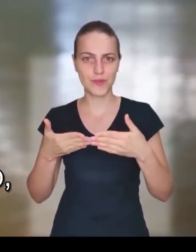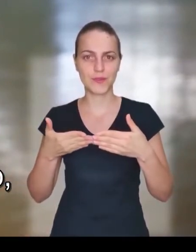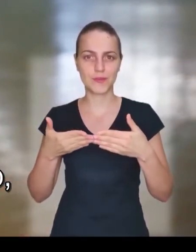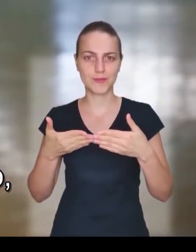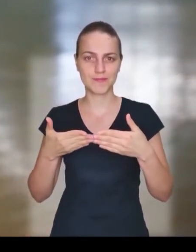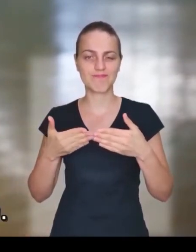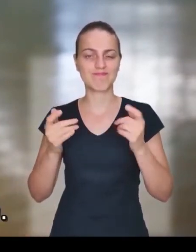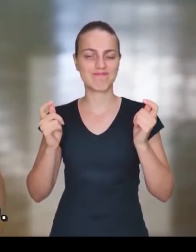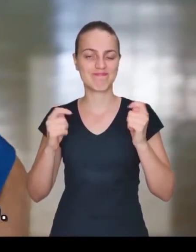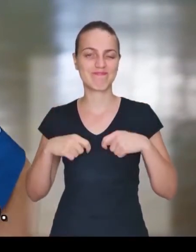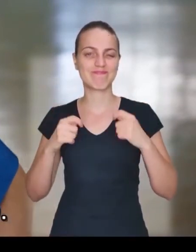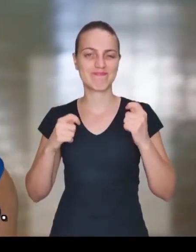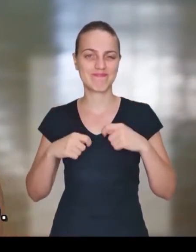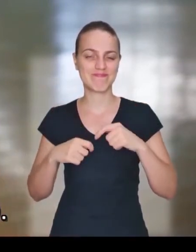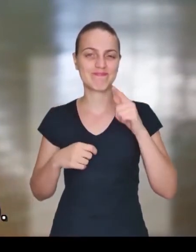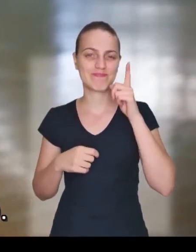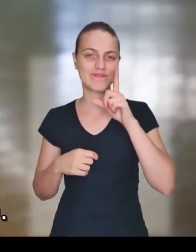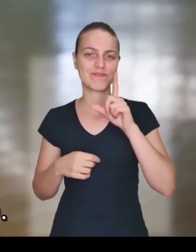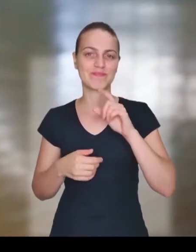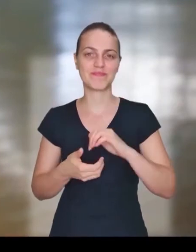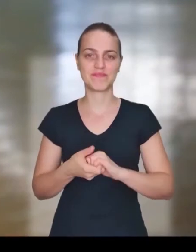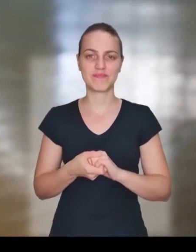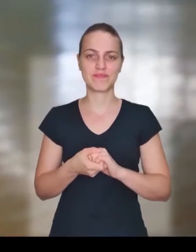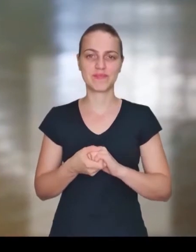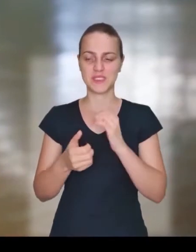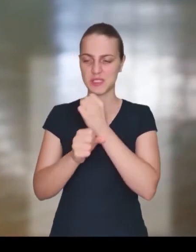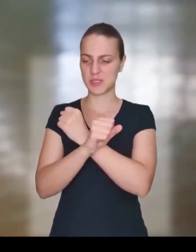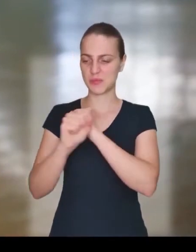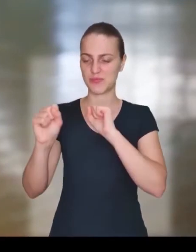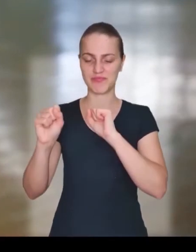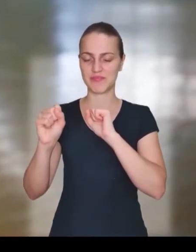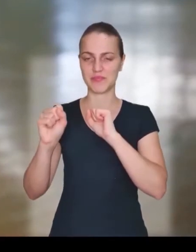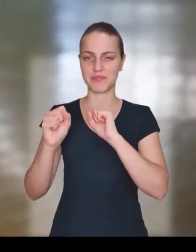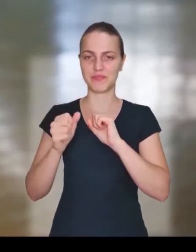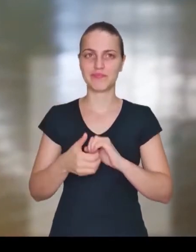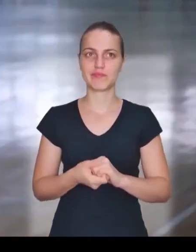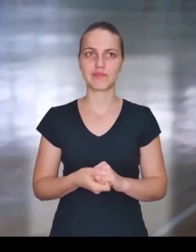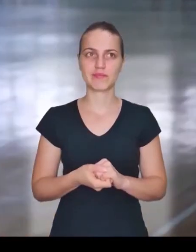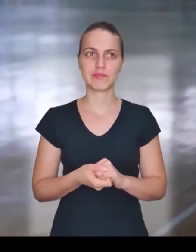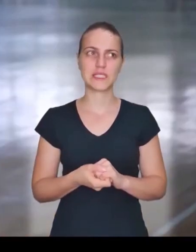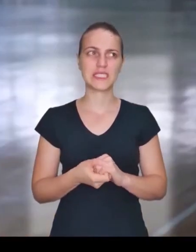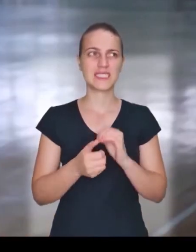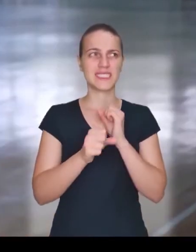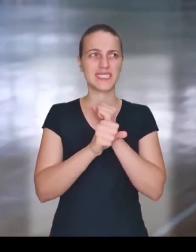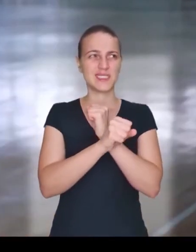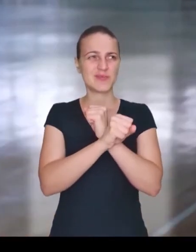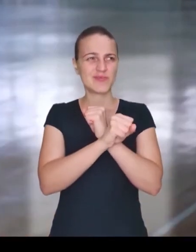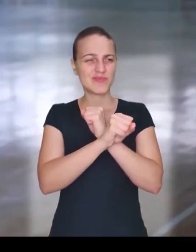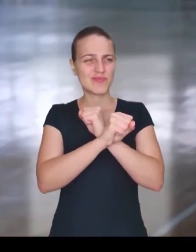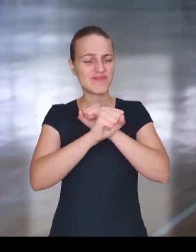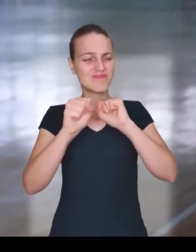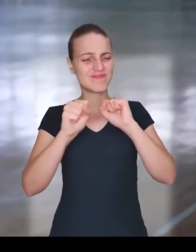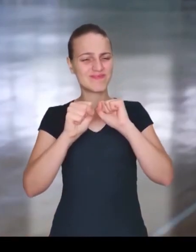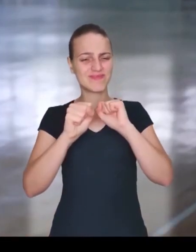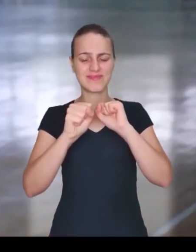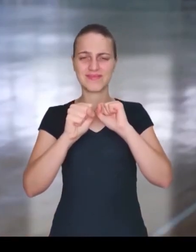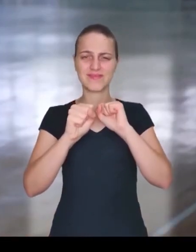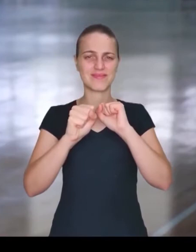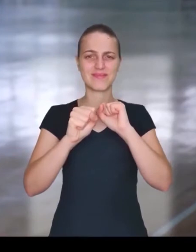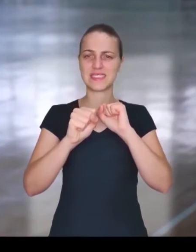foco na vida da gente, acho que não existe impossível, eu acho. Tudo se pode. Daniel. Impossível, eu acho que é uma palavra muito forte.